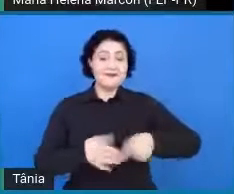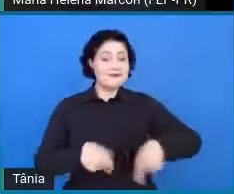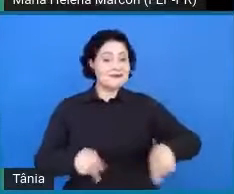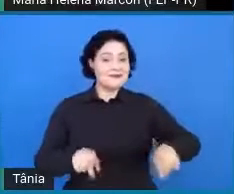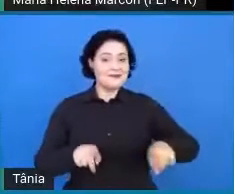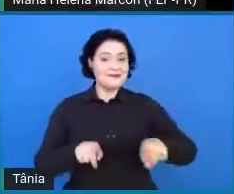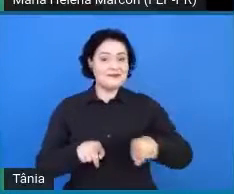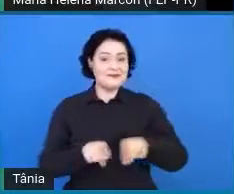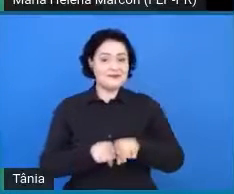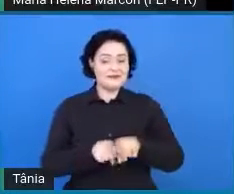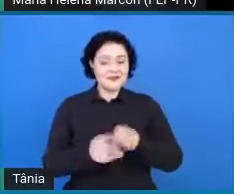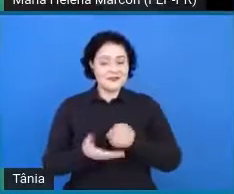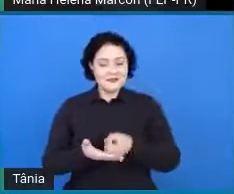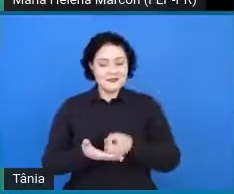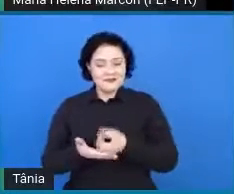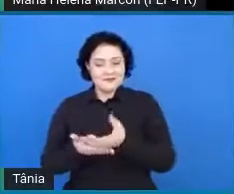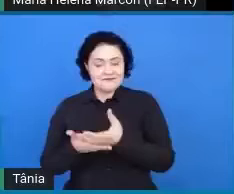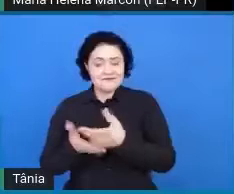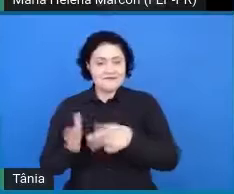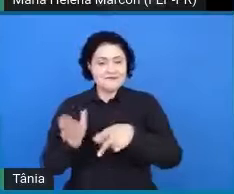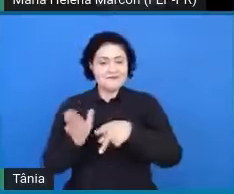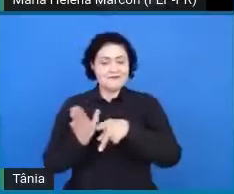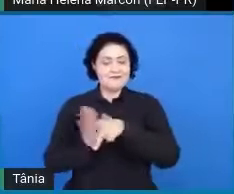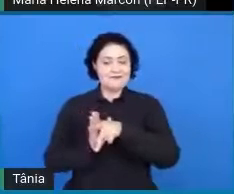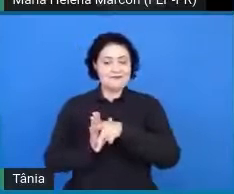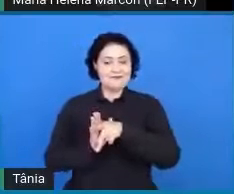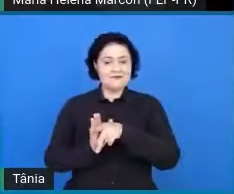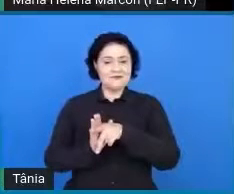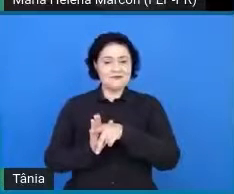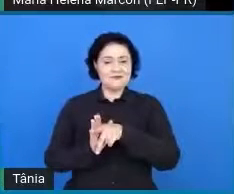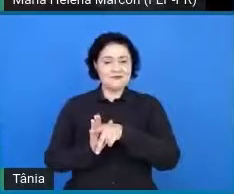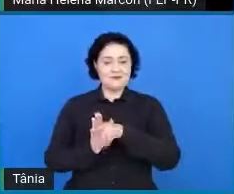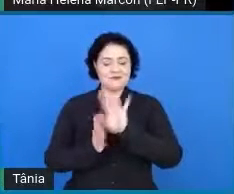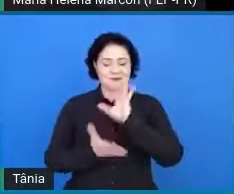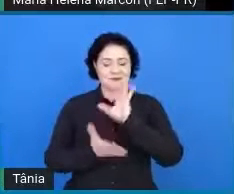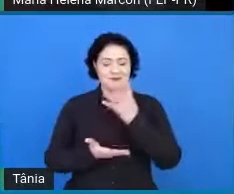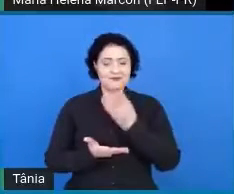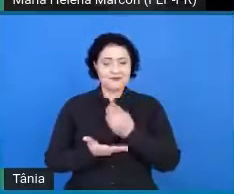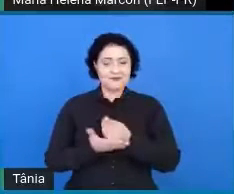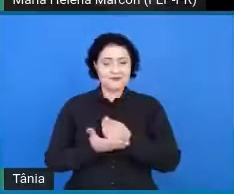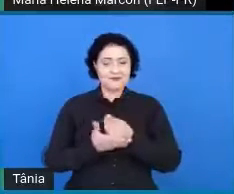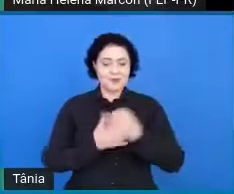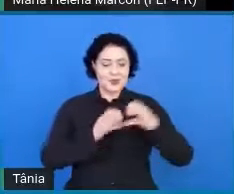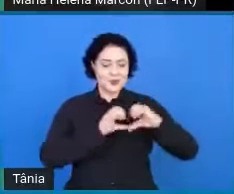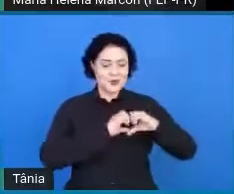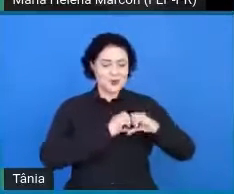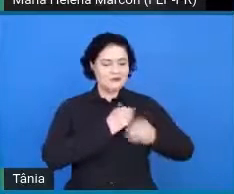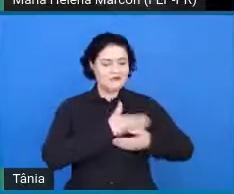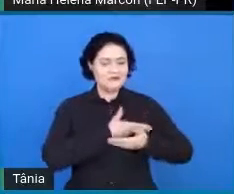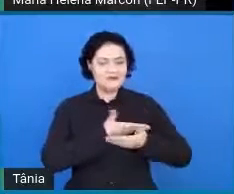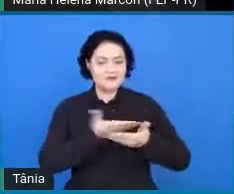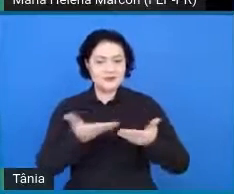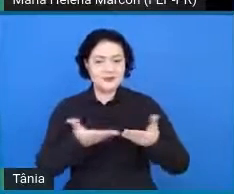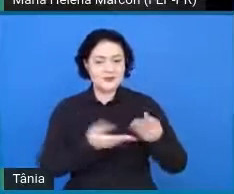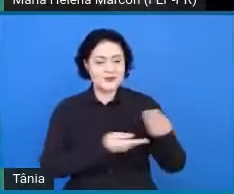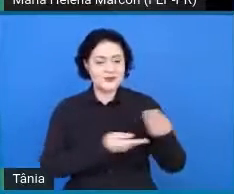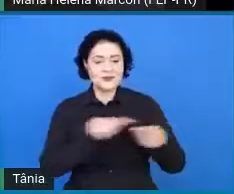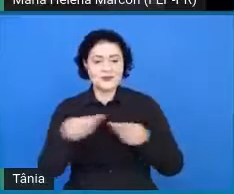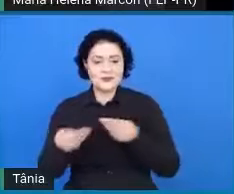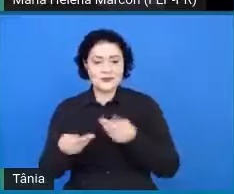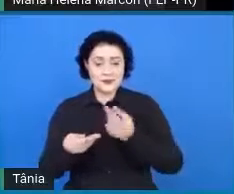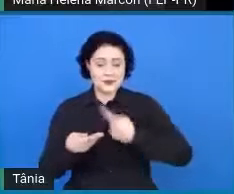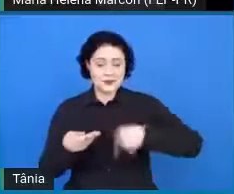também e ir esta mesma doutrina para outras corações porque a humanidade é uma só estamos nessa